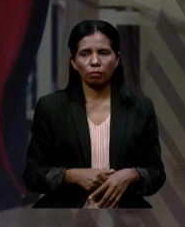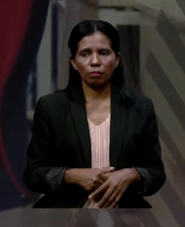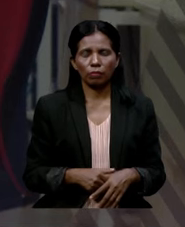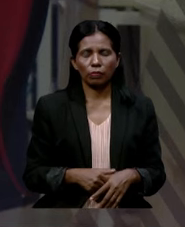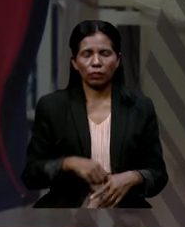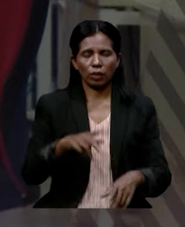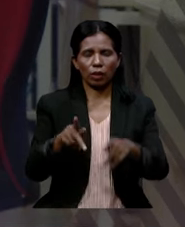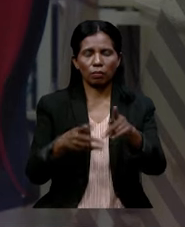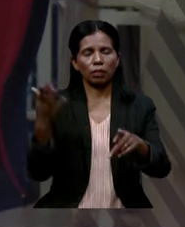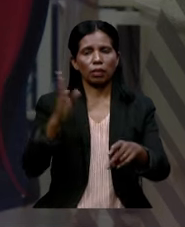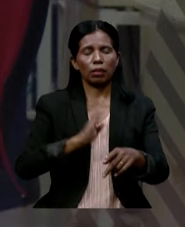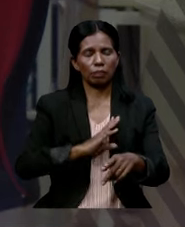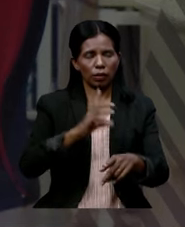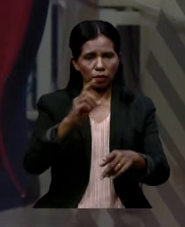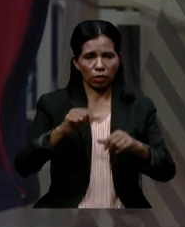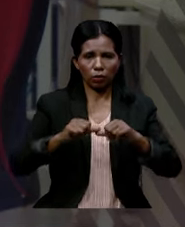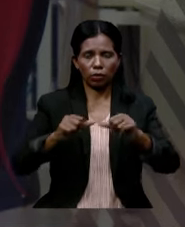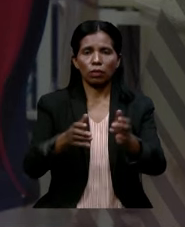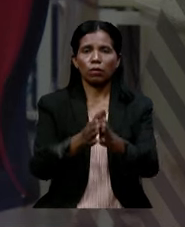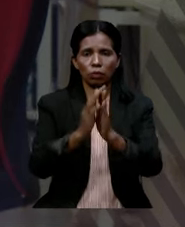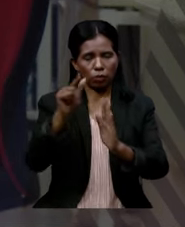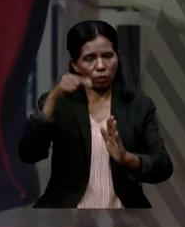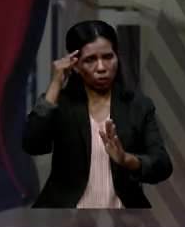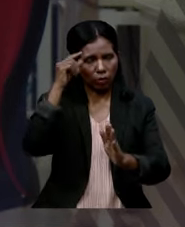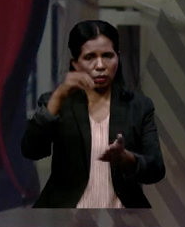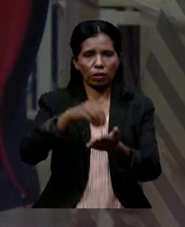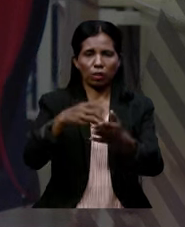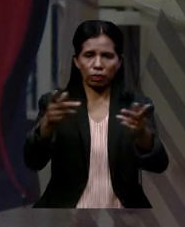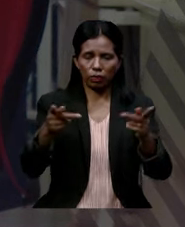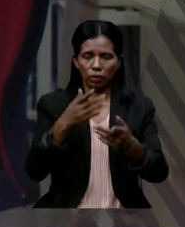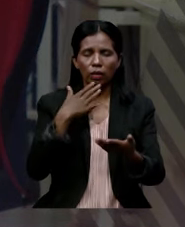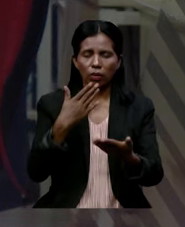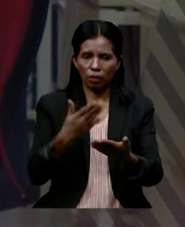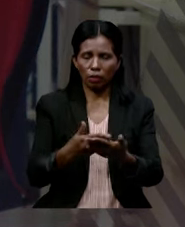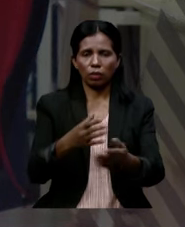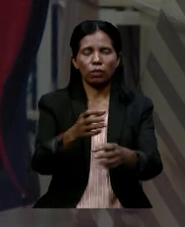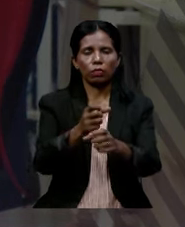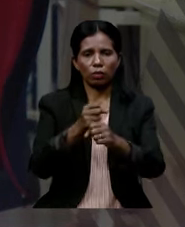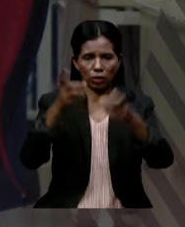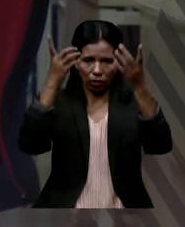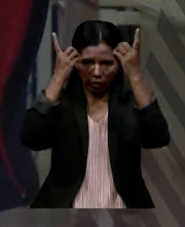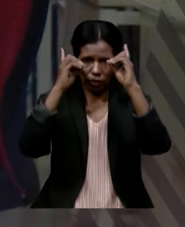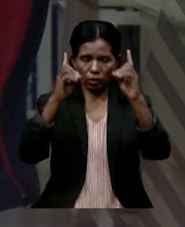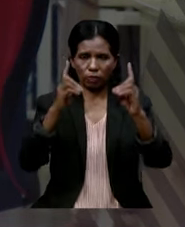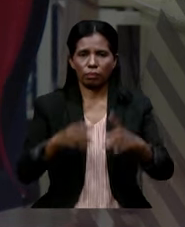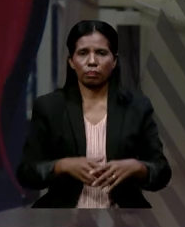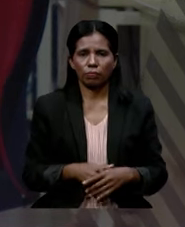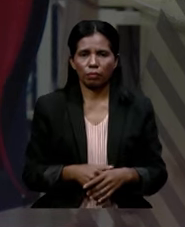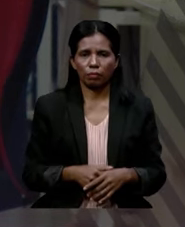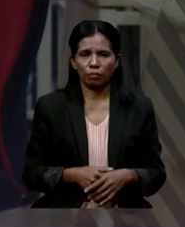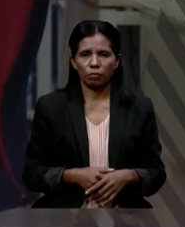Negociantes se reia bidau a cadeira rum, continua a exigir governo, cria condição, molo forte, decisão.